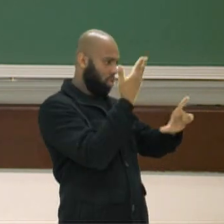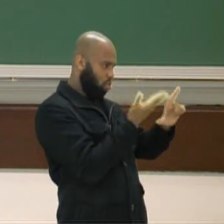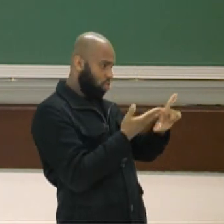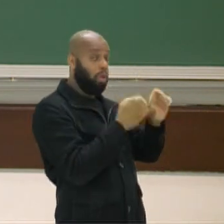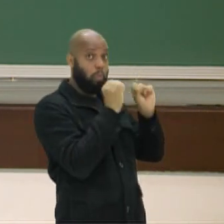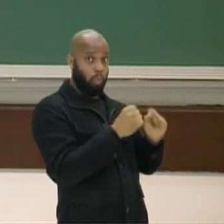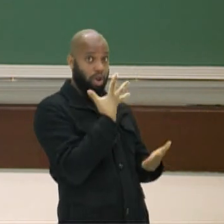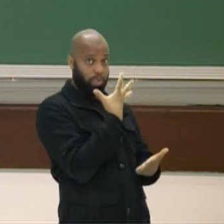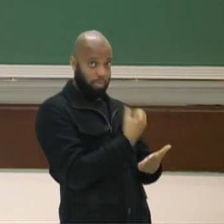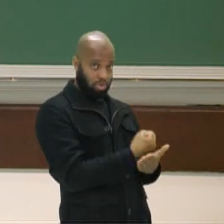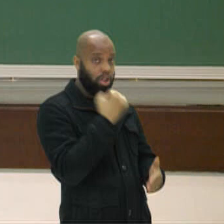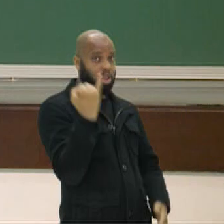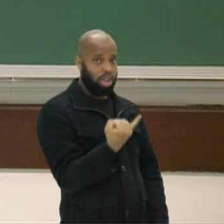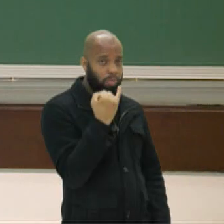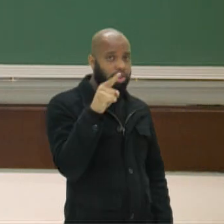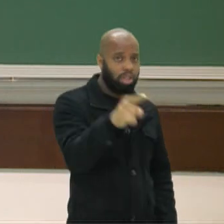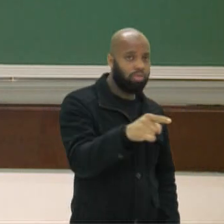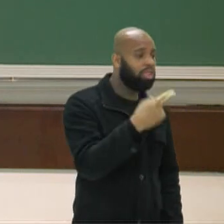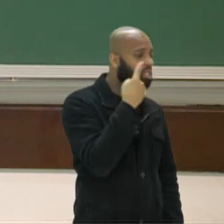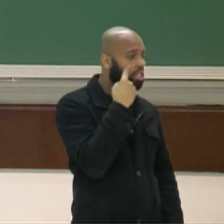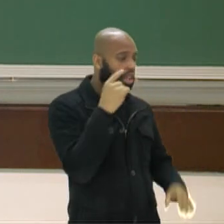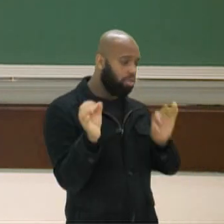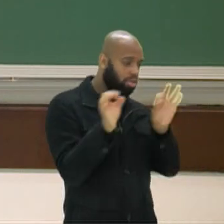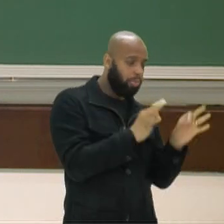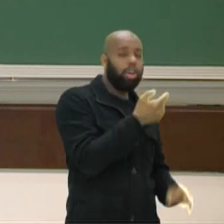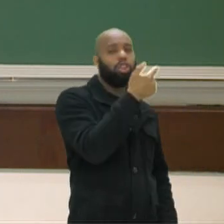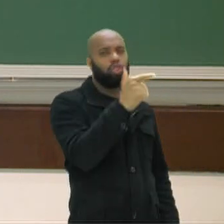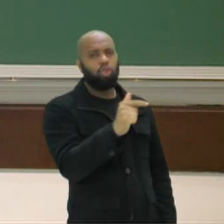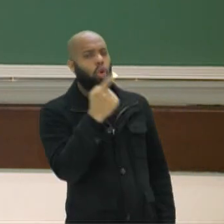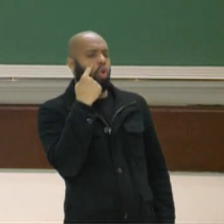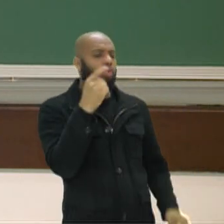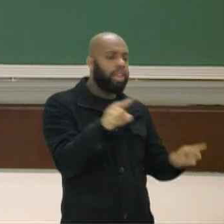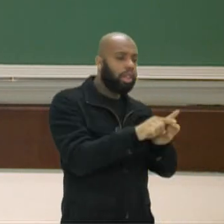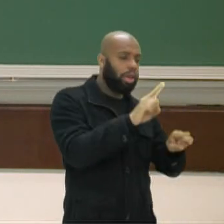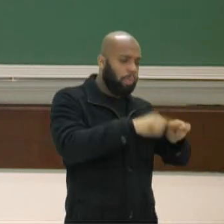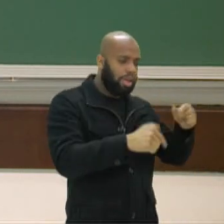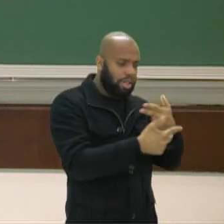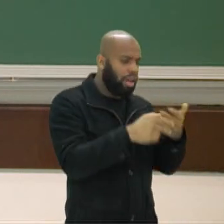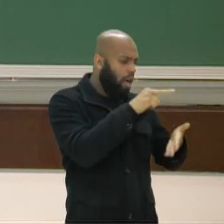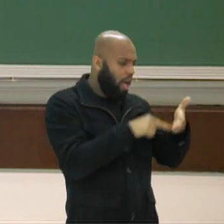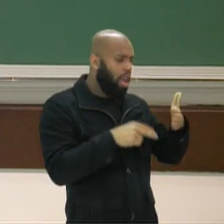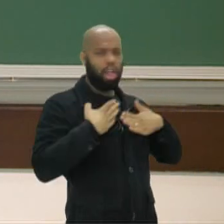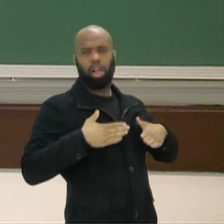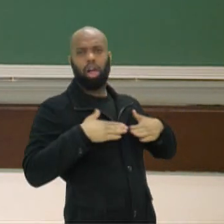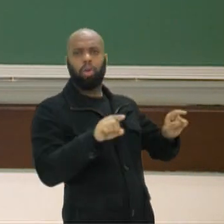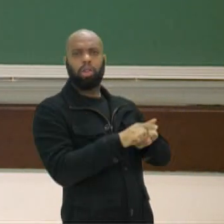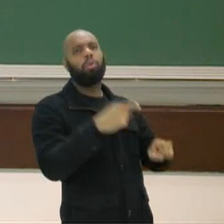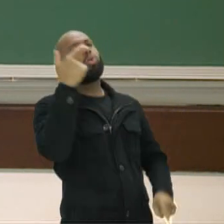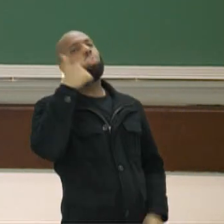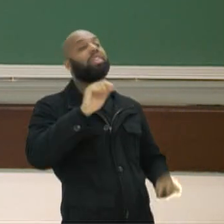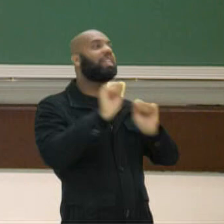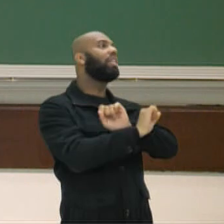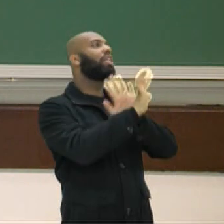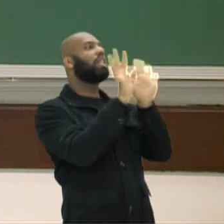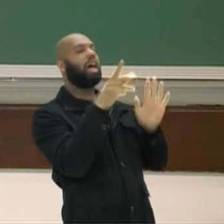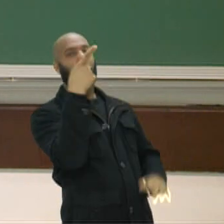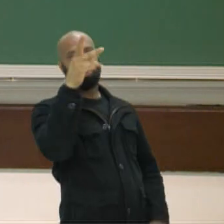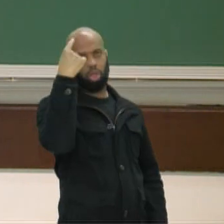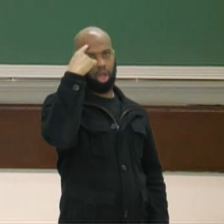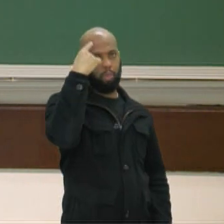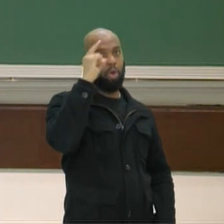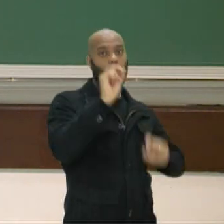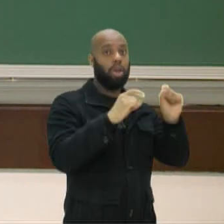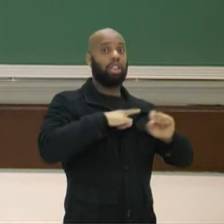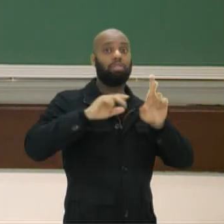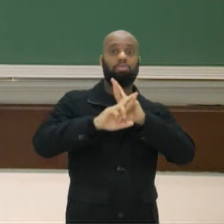tá? É bem interessante de você rever a aula, de você dar uma olhada no material e ler com calma, para poder deixar claro na tua cabeça a